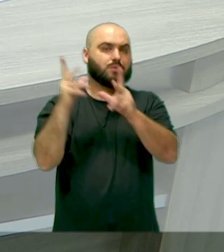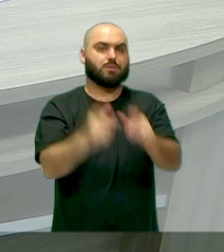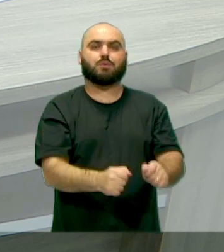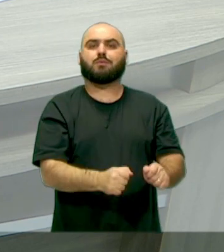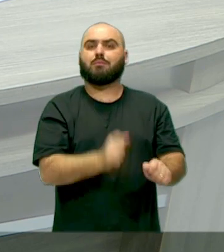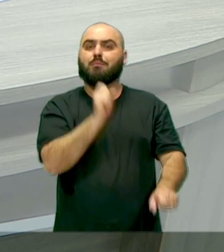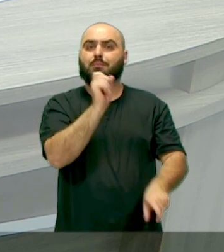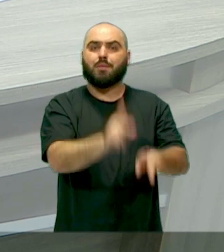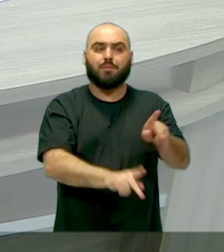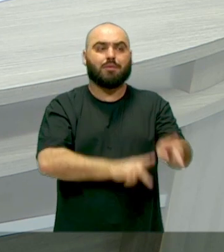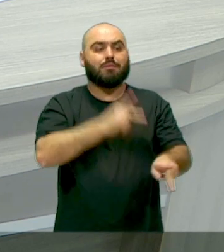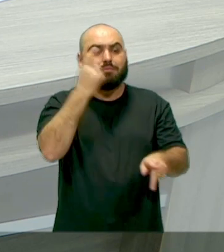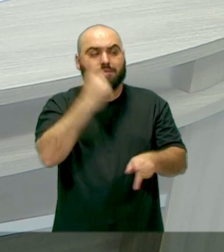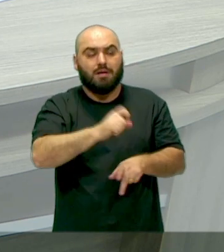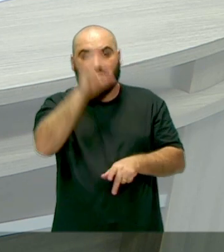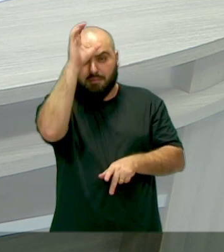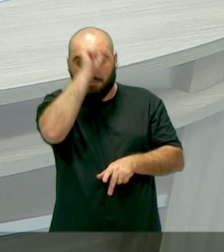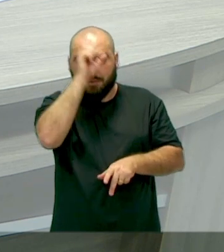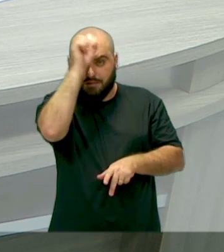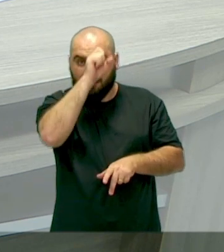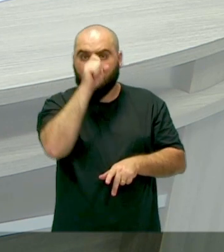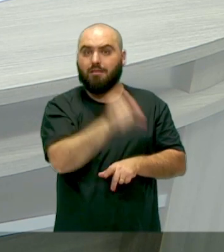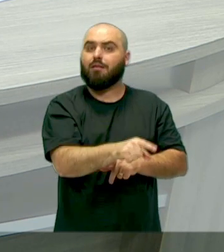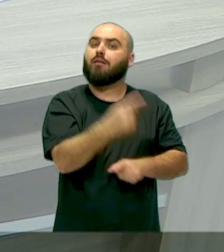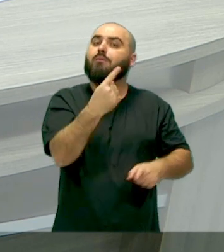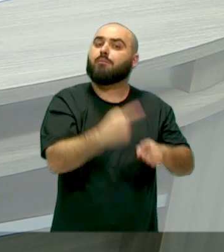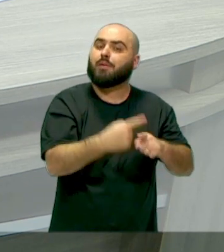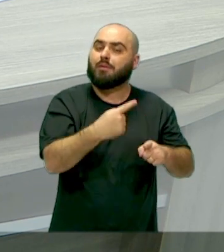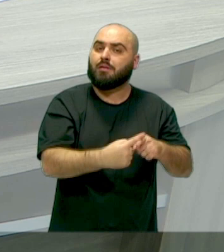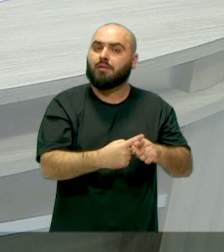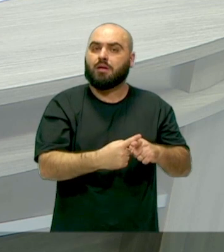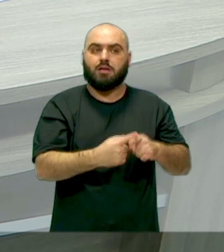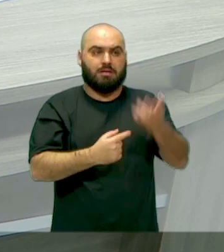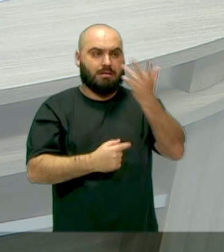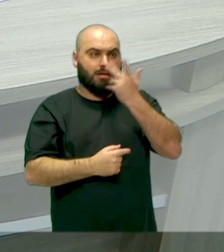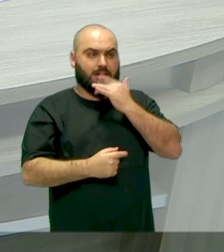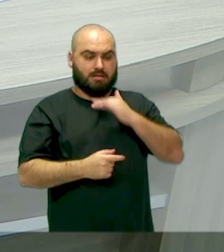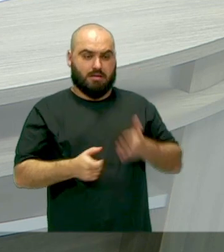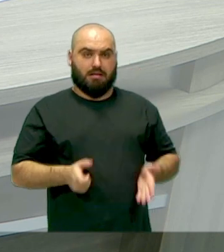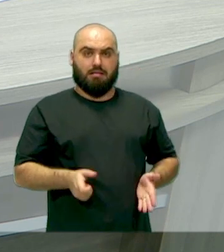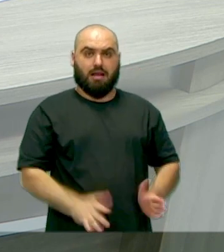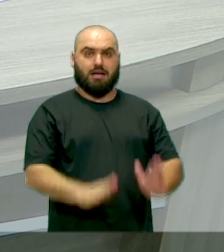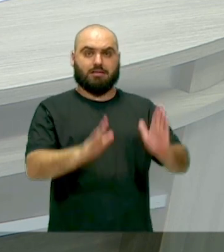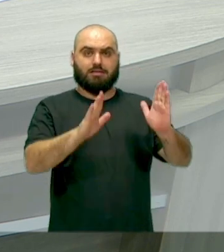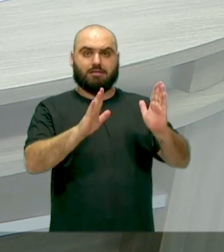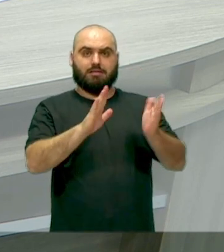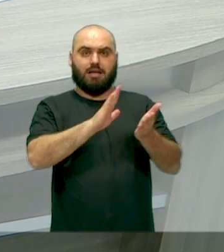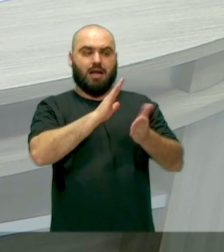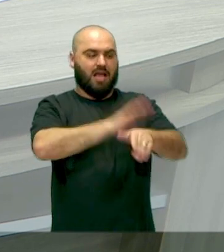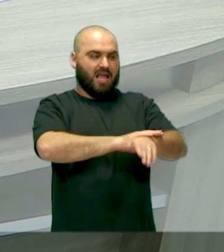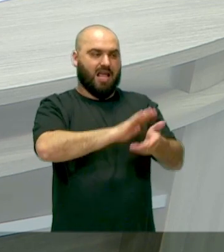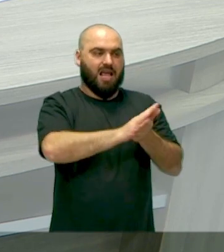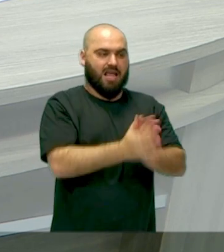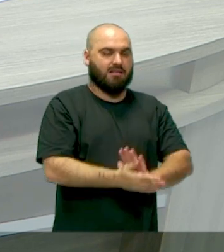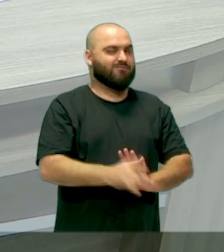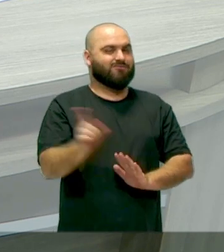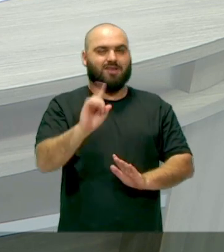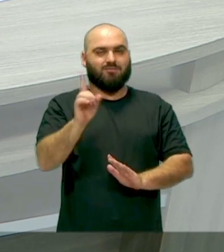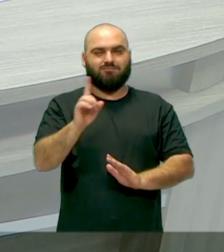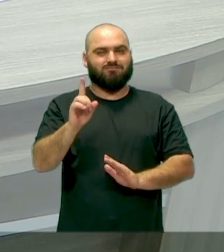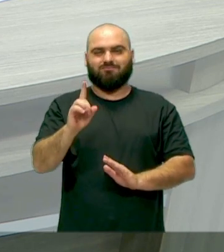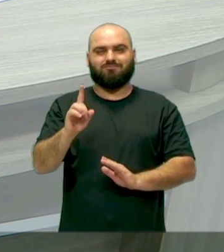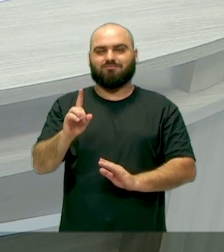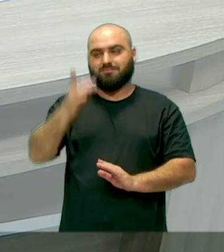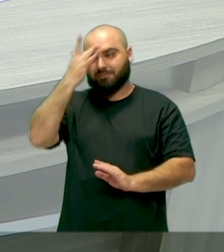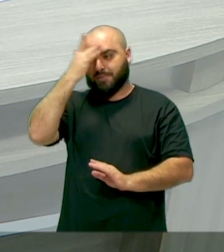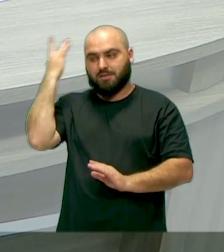infância, porque, como se diz, a criança não nasce racista, ela se torna racista. As pessoas